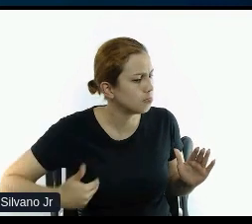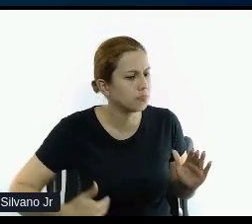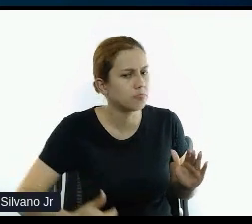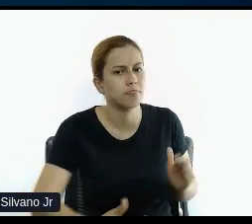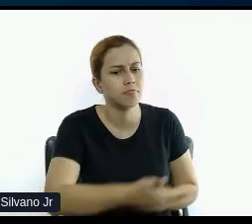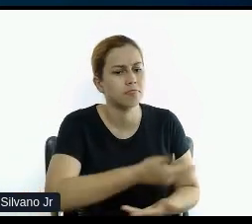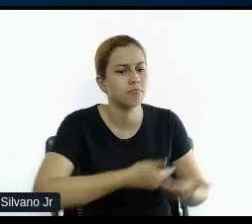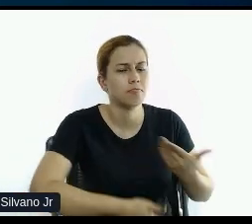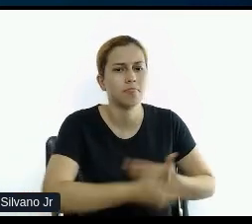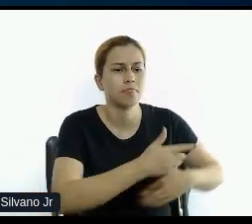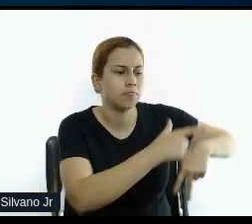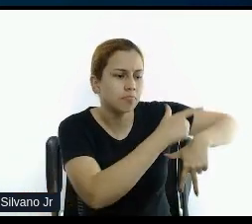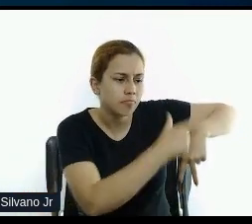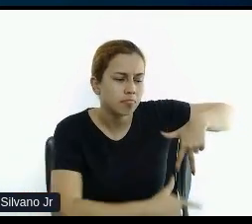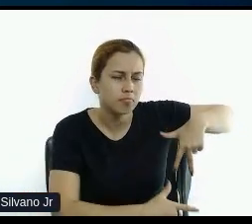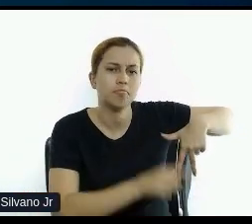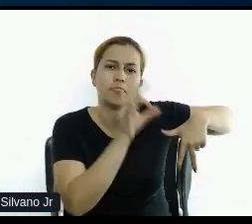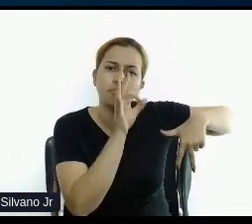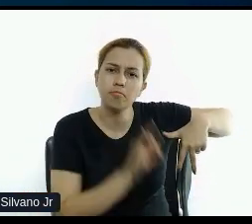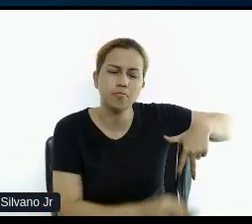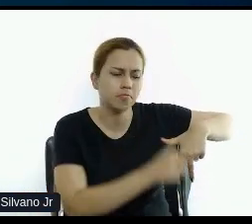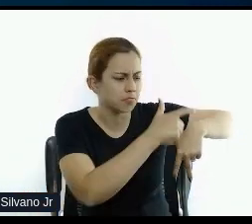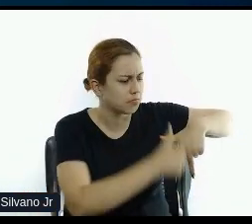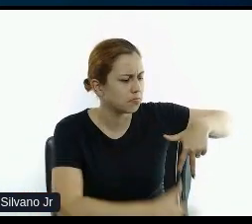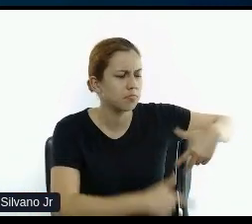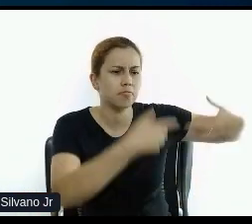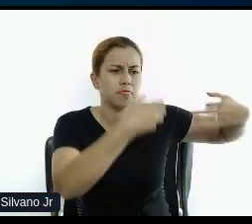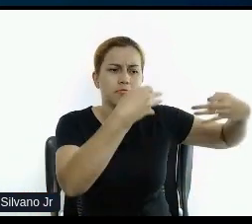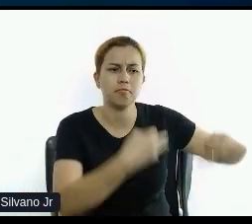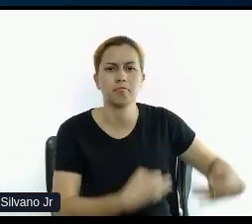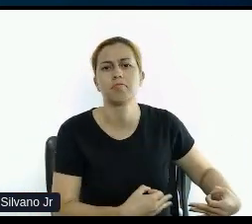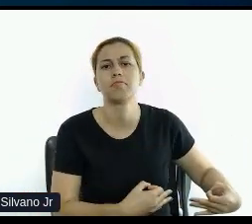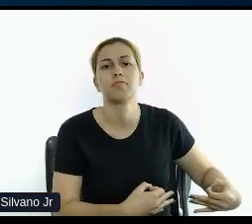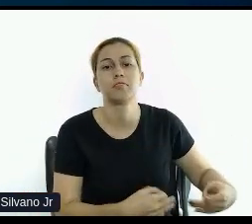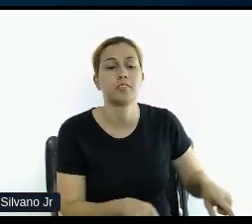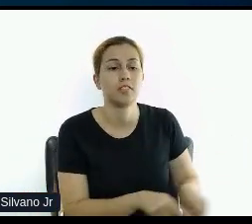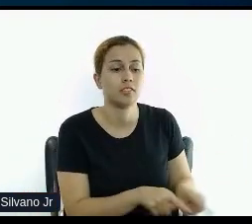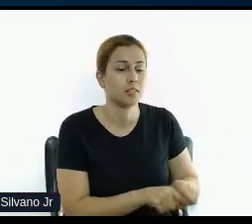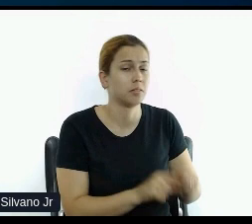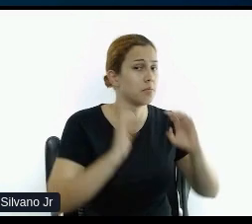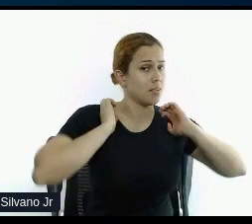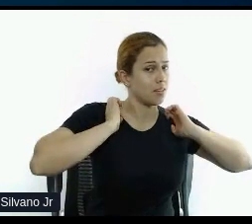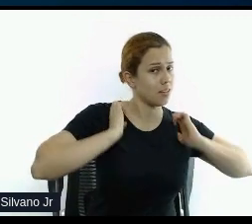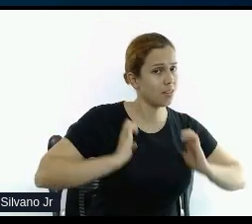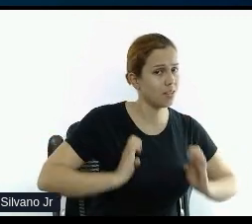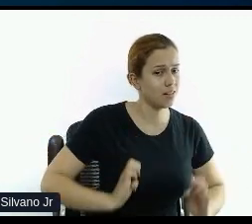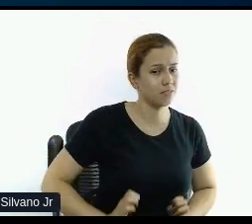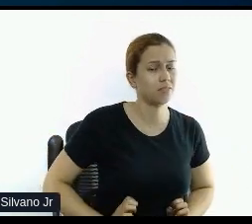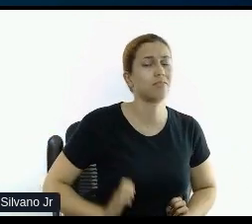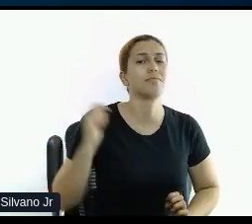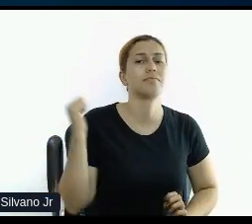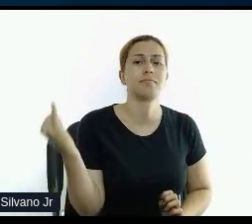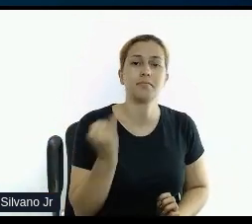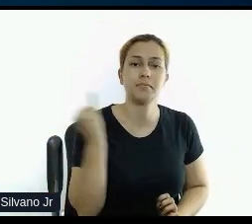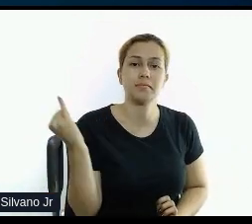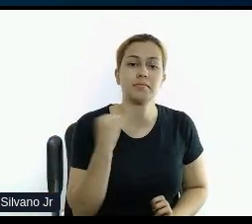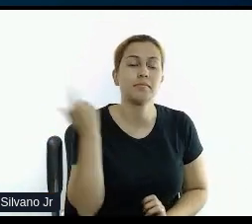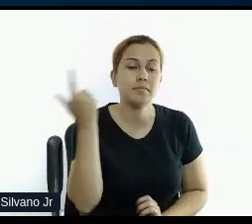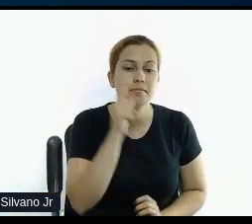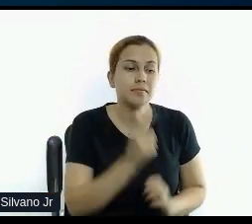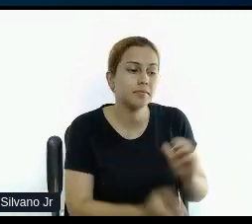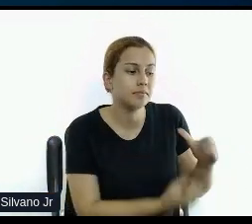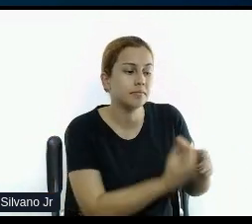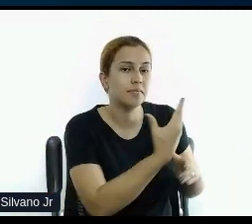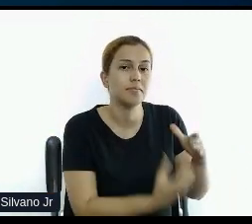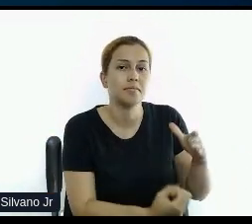mais robustos, esses modelos mais justos, mais éticos até, né, para ajudar a gente a conseguir criar realmente